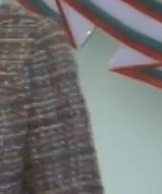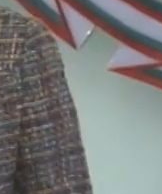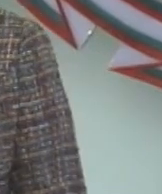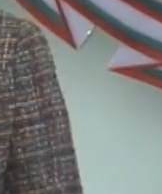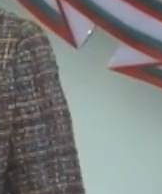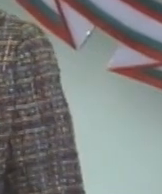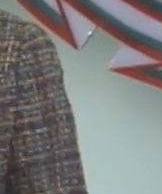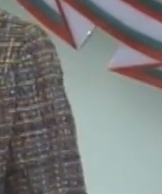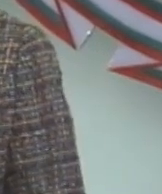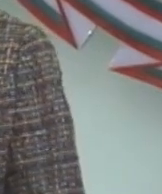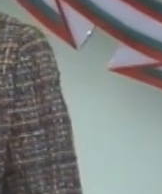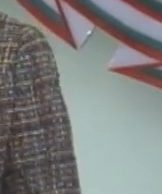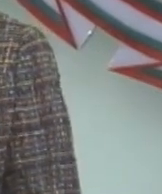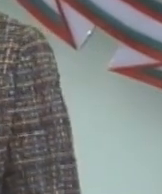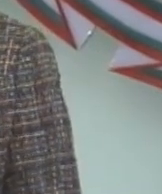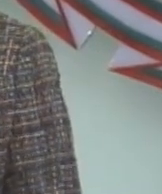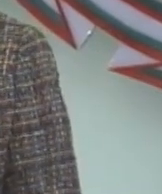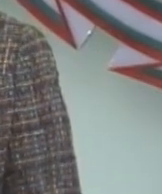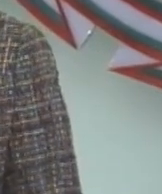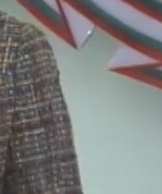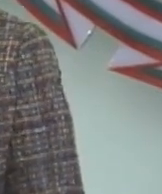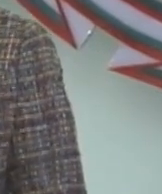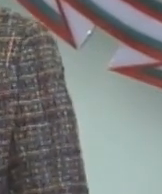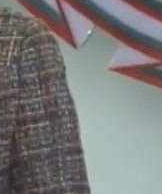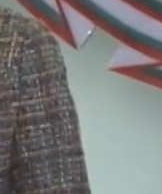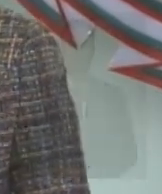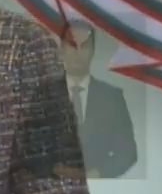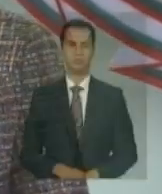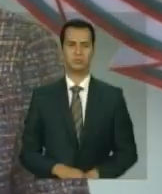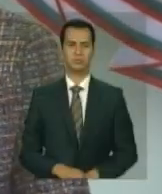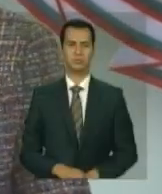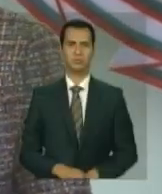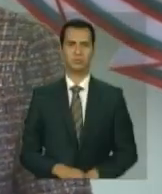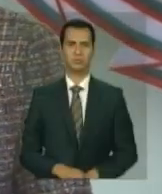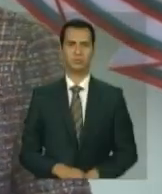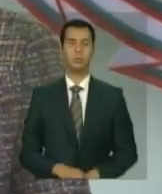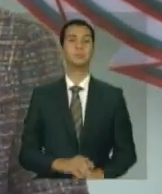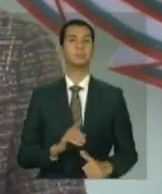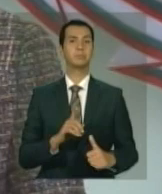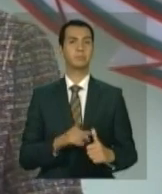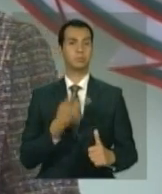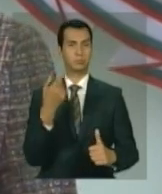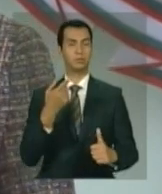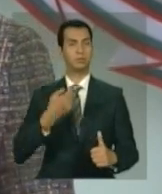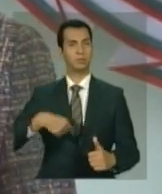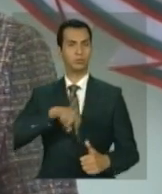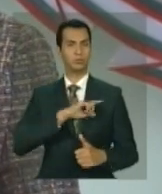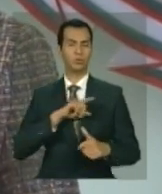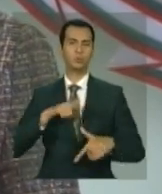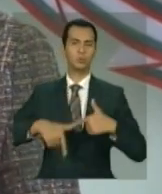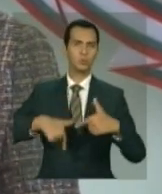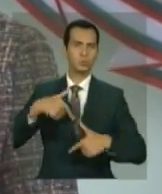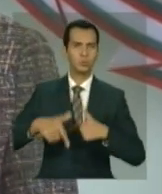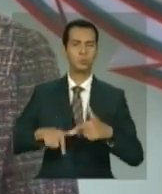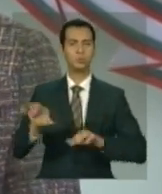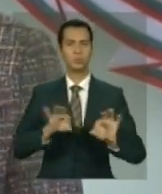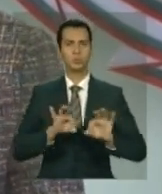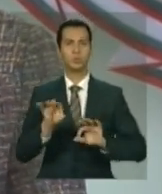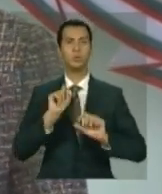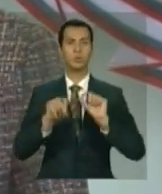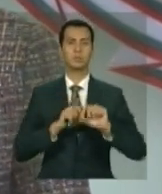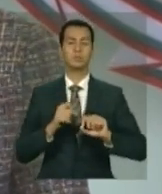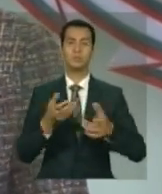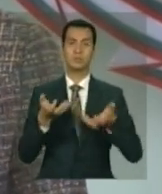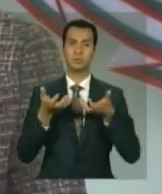aproximação entre os nossos dois países. Um primeiro terreno a explorar, o mais óbvio é o do